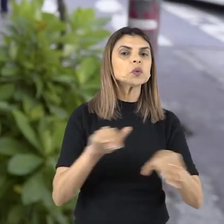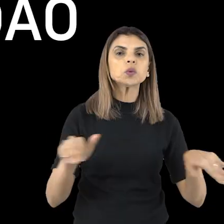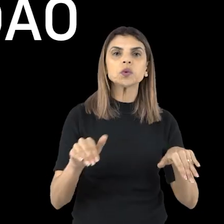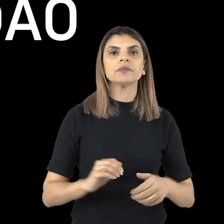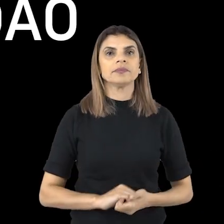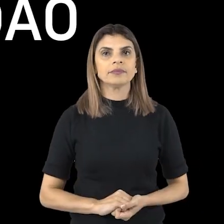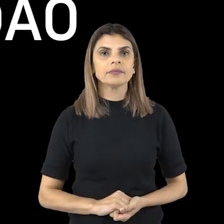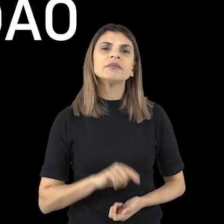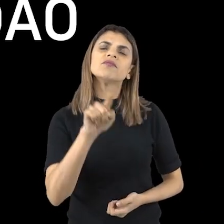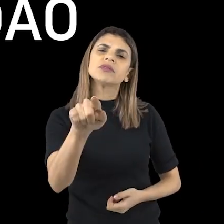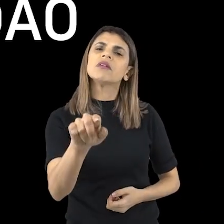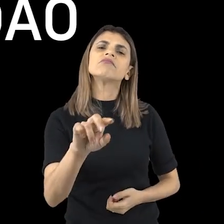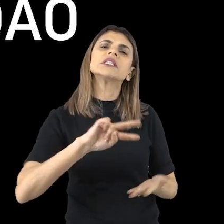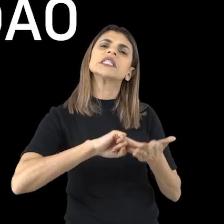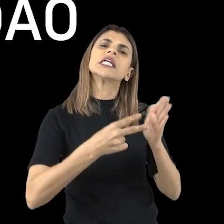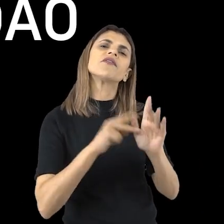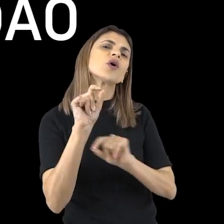problema.